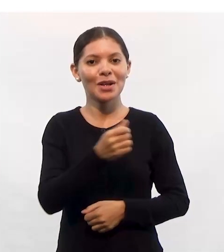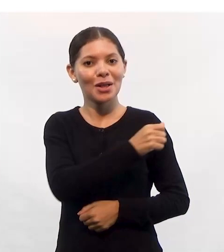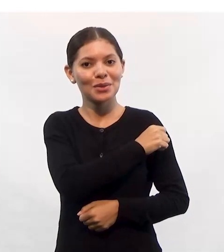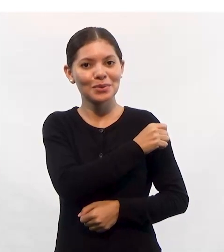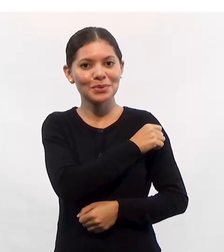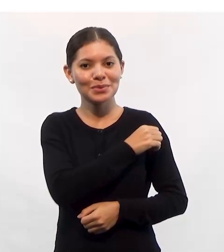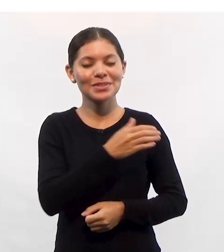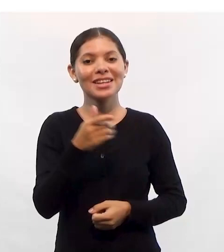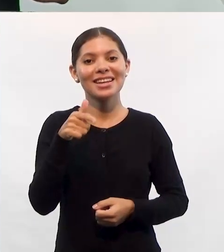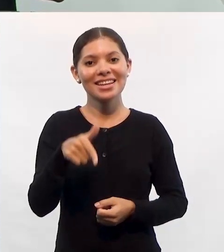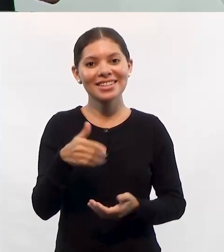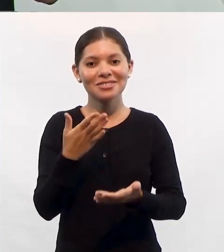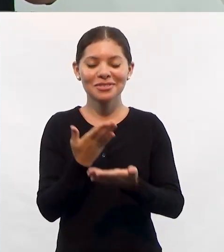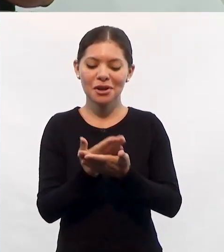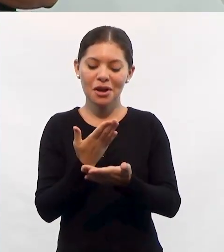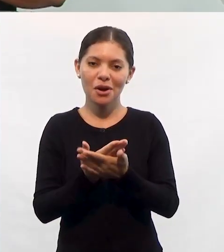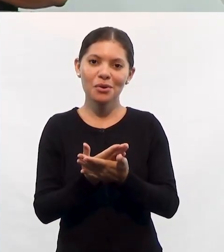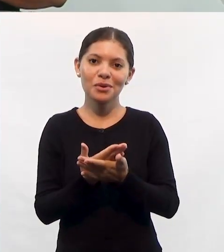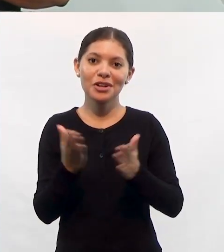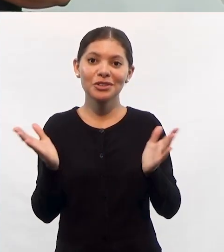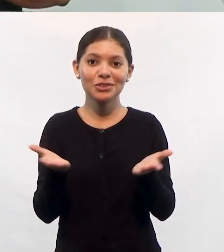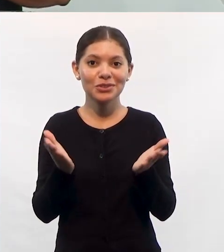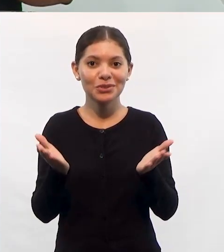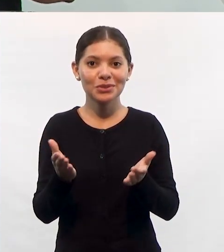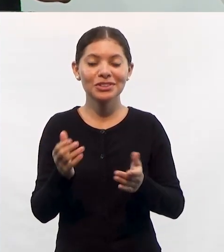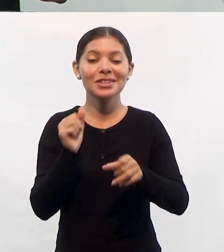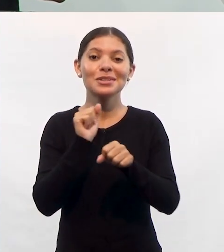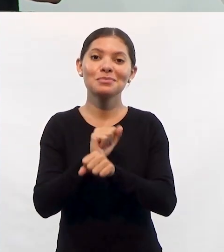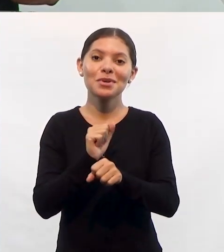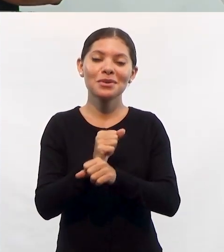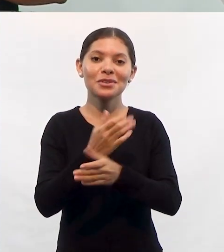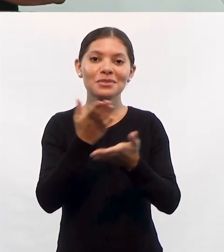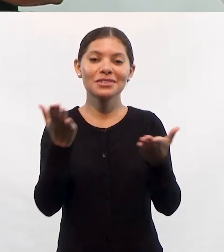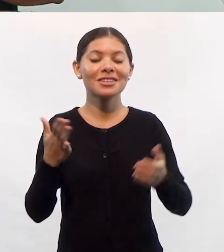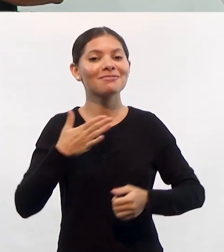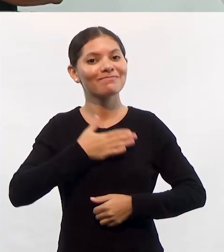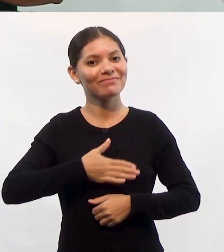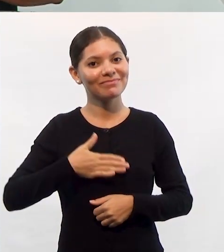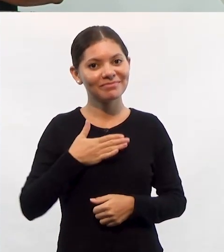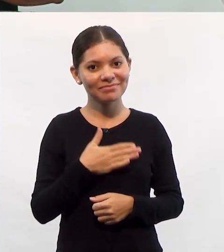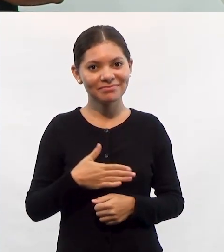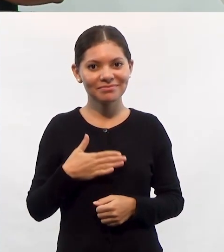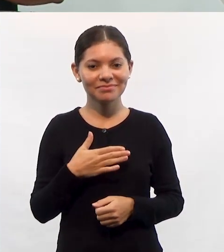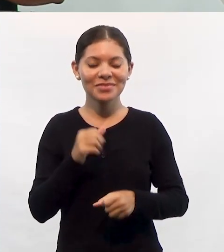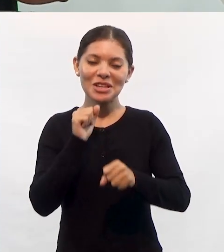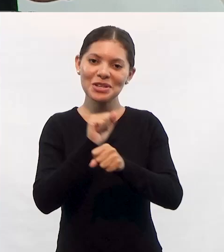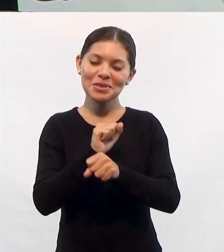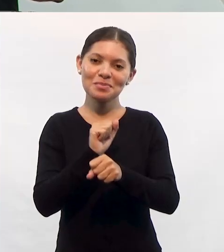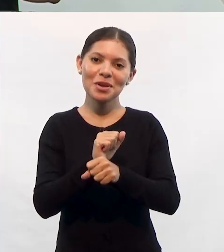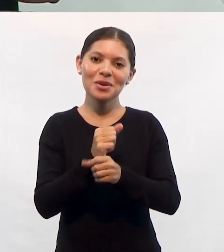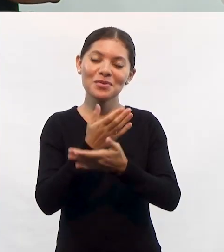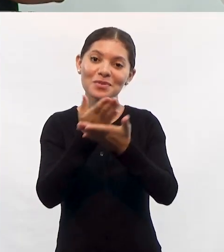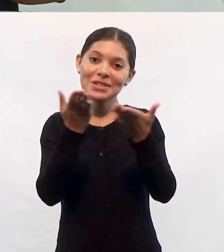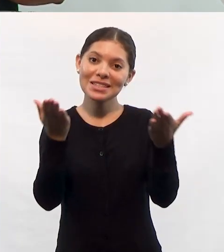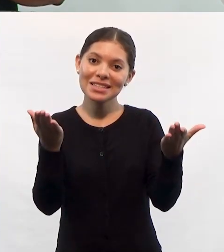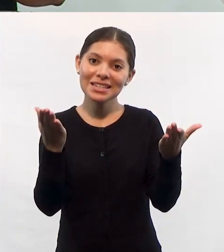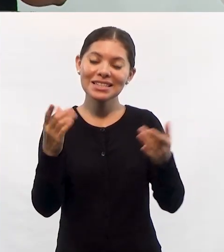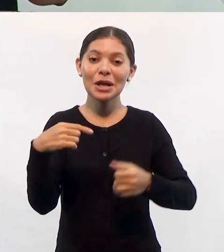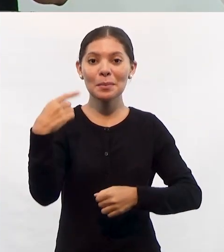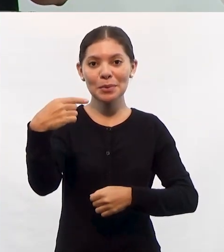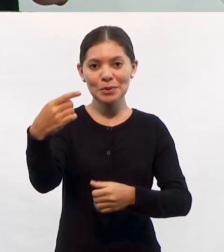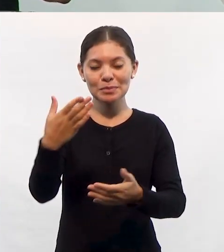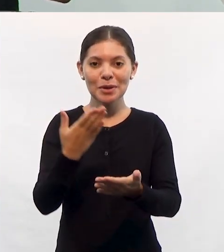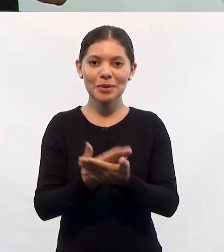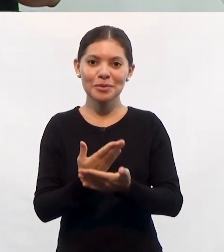pessoal Essa foi a nossa aula de hoje espero que vocês tenham gostado e espero vocês